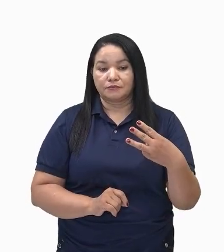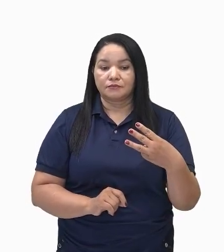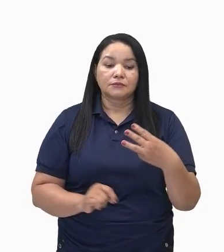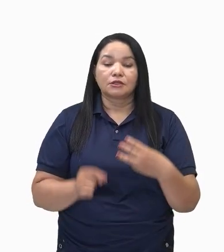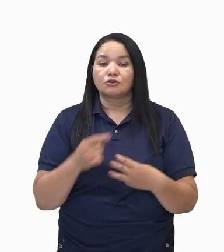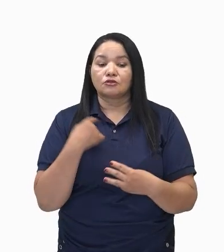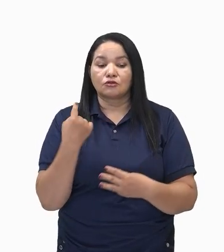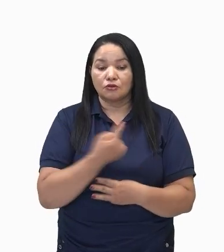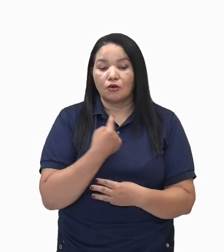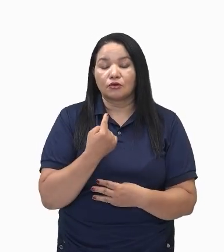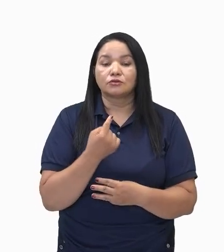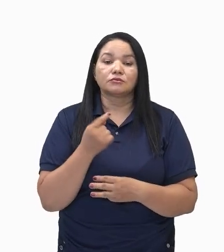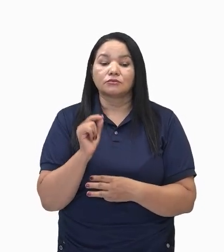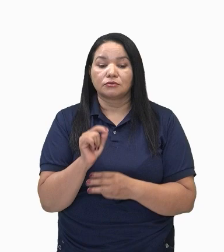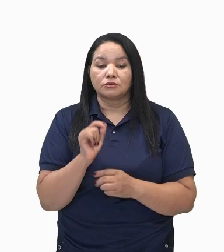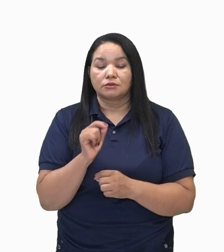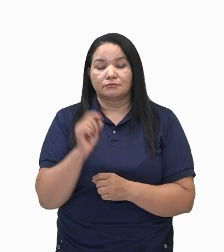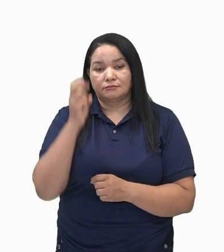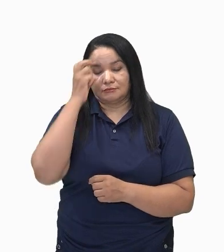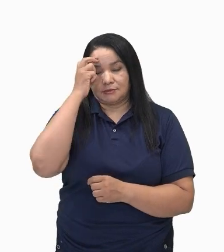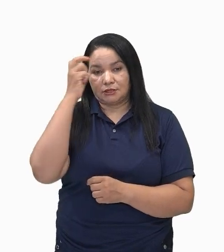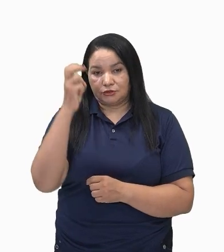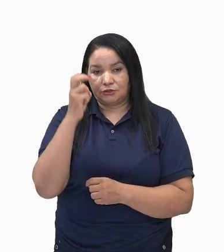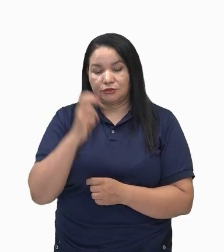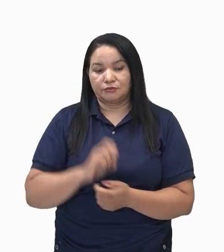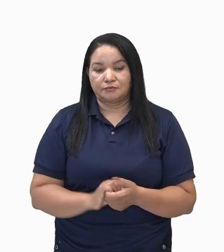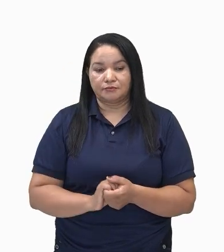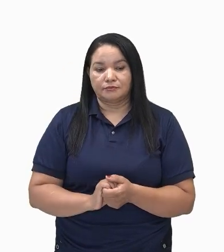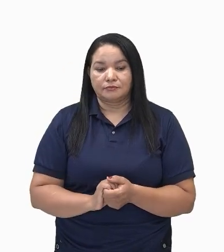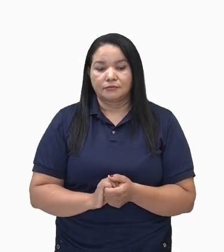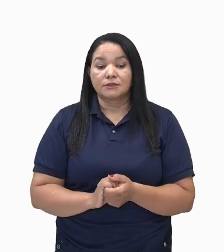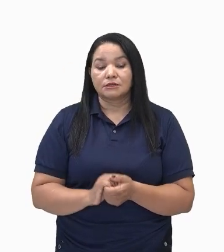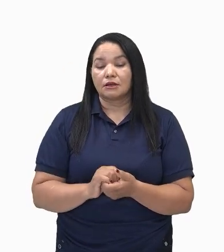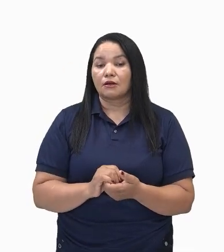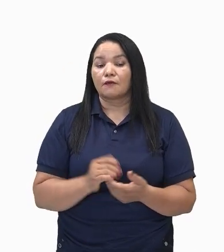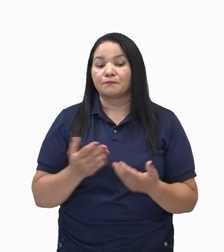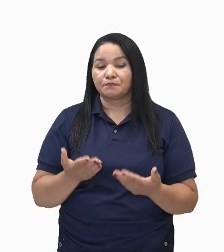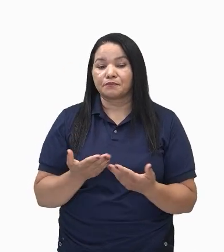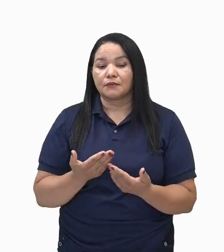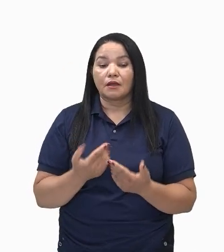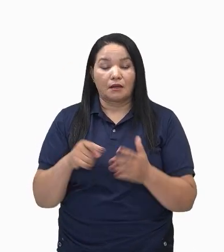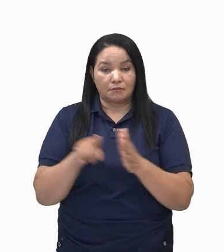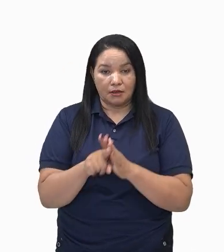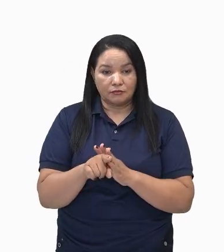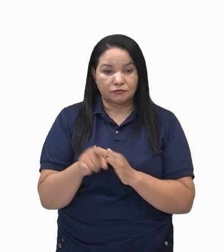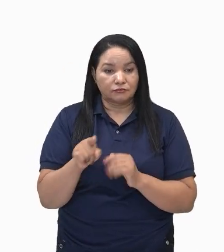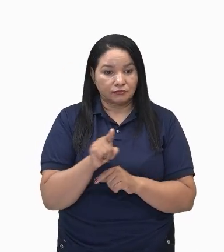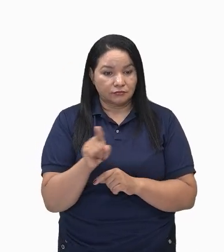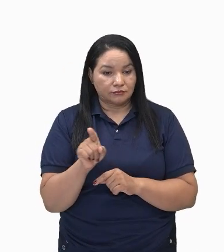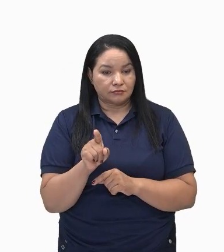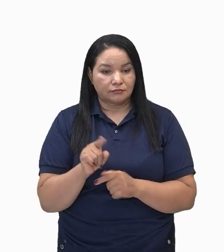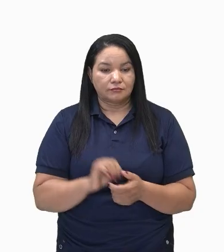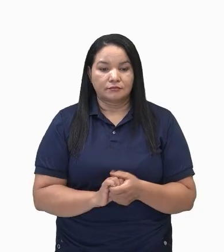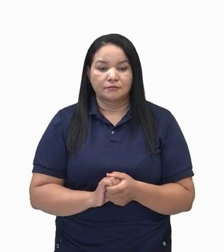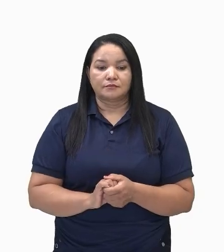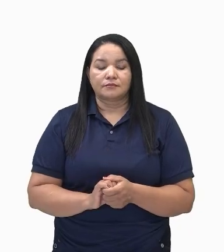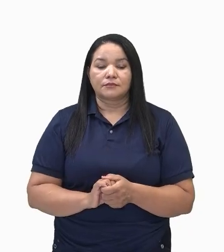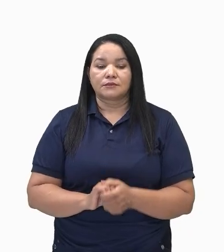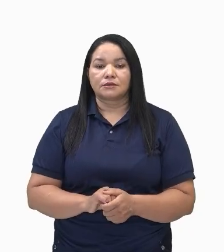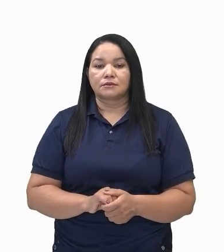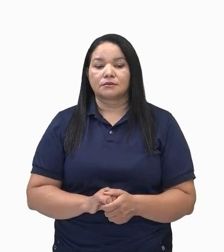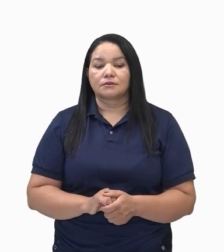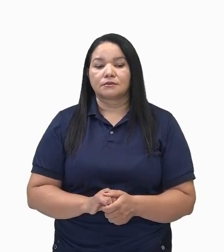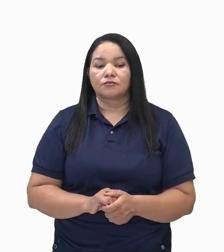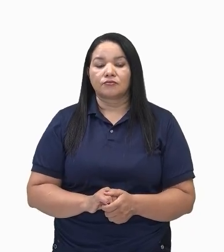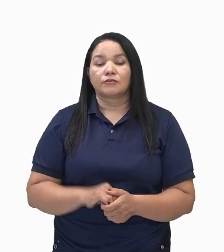Nós somos inteligentes. Olha como é que fica a forma interrogativa. Are you 19? Você tem